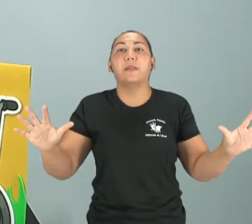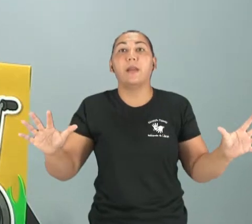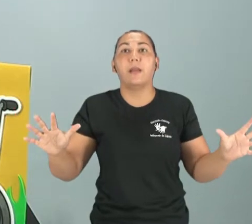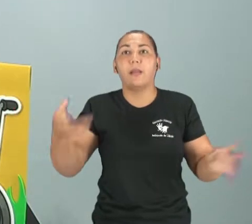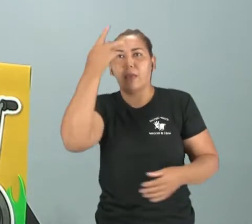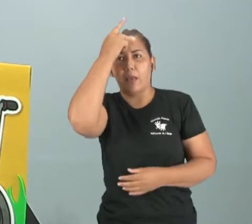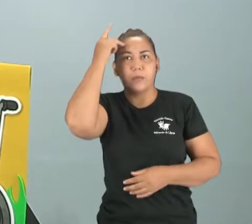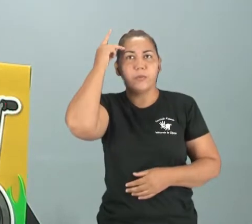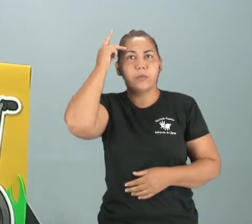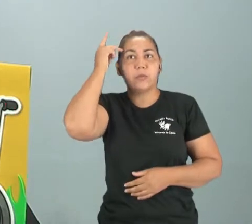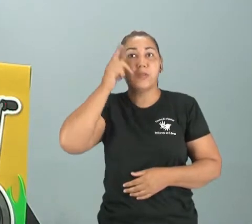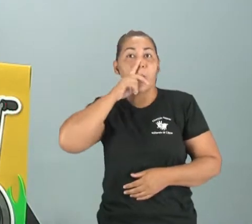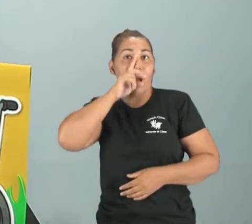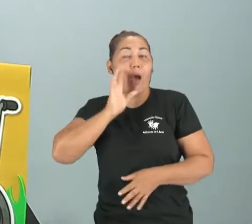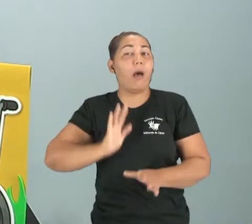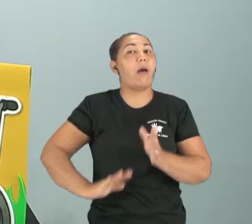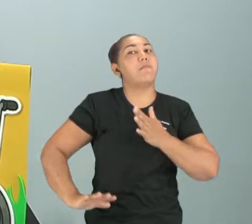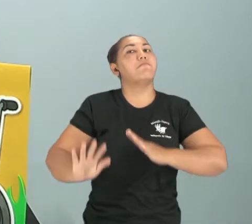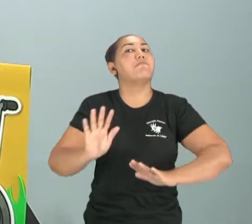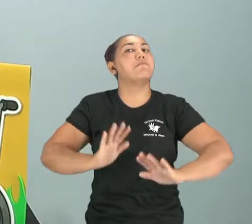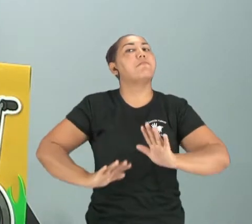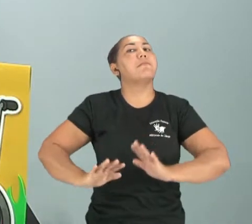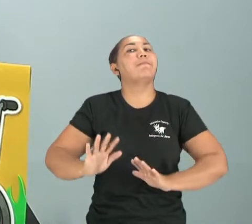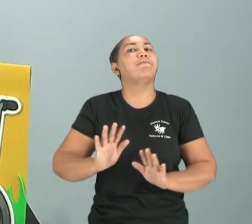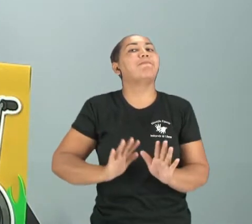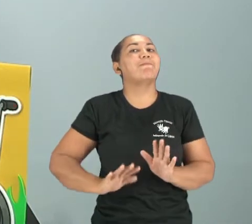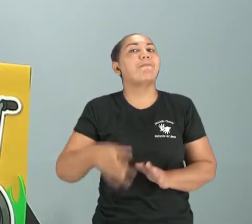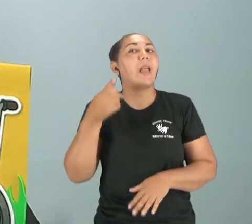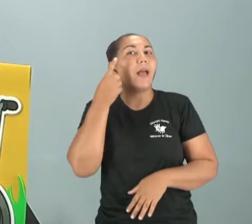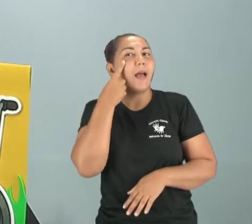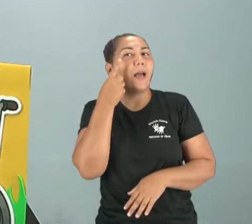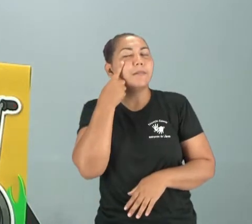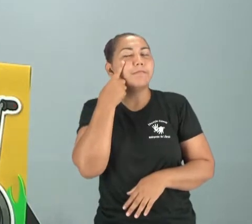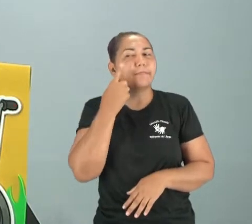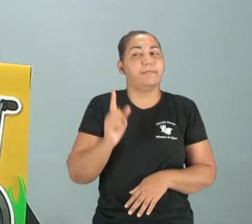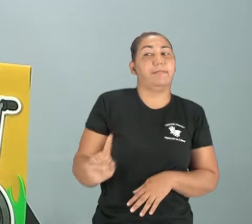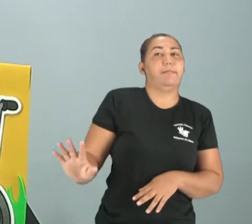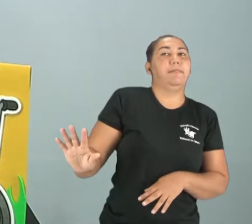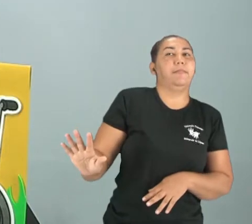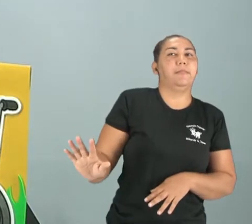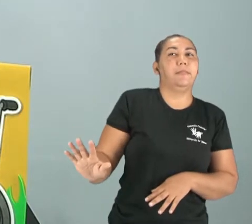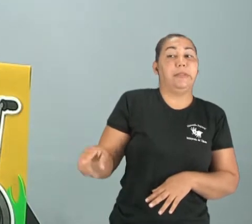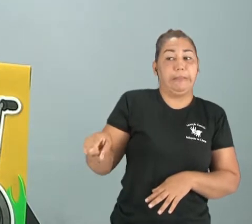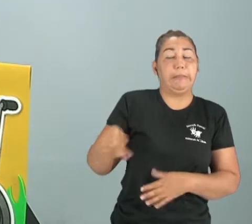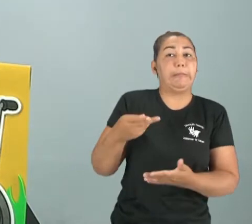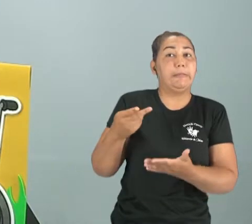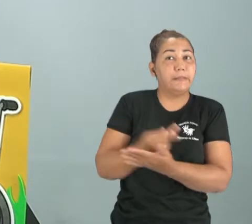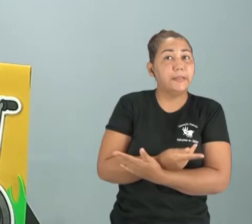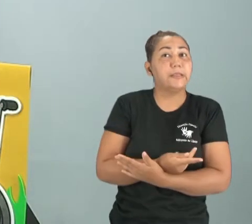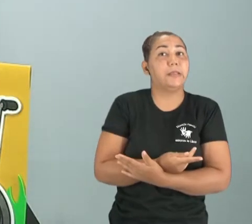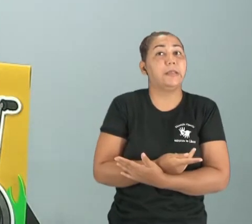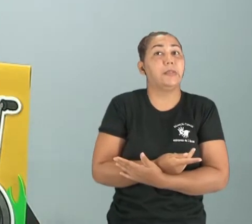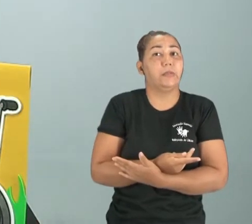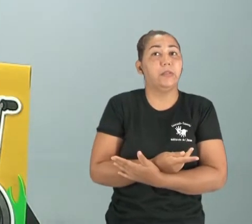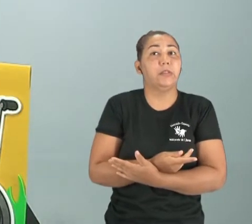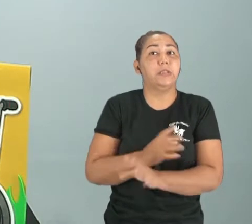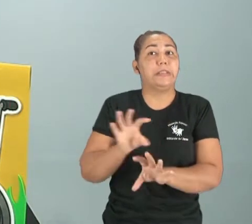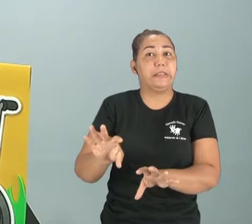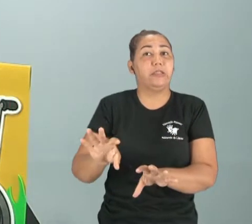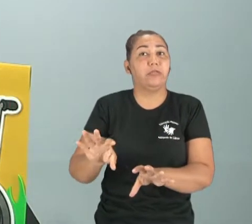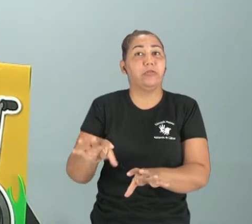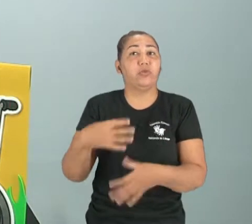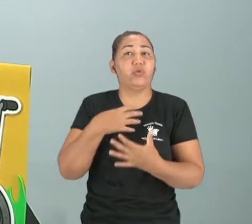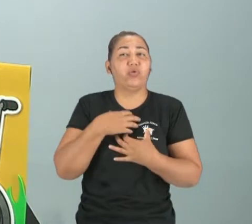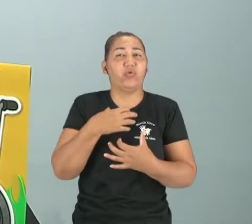pessoas tomam cuidado. As pessoas observam e falam, não, isso aqui é errado. E por que nós não